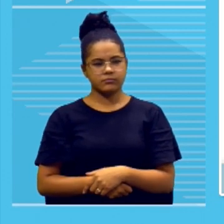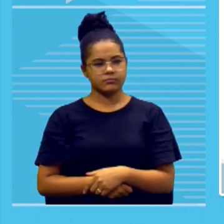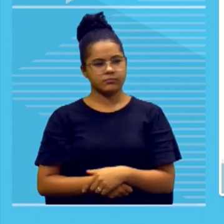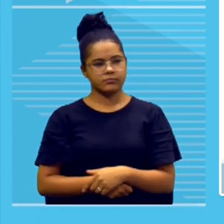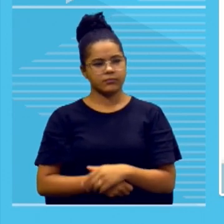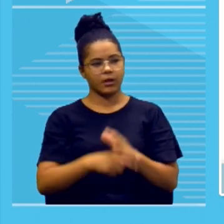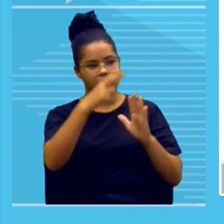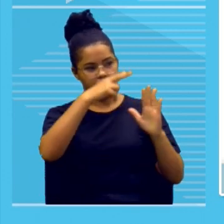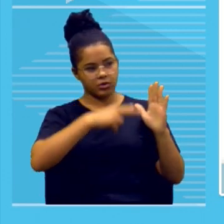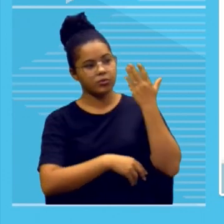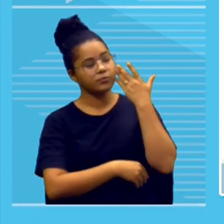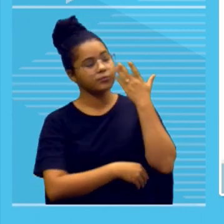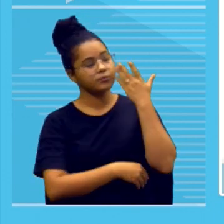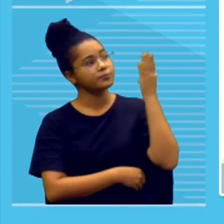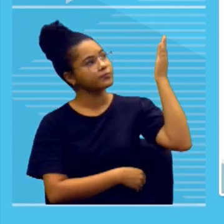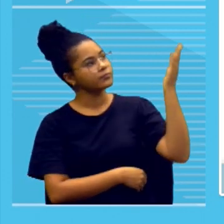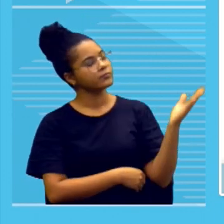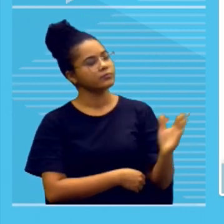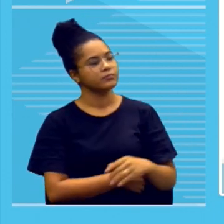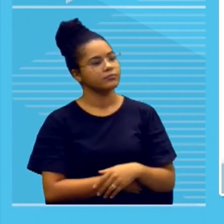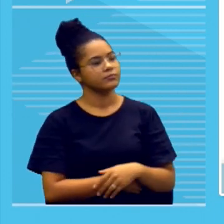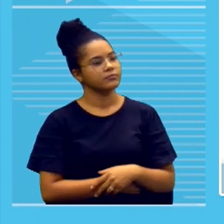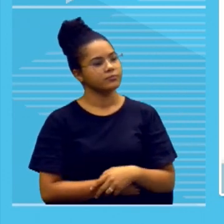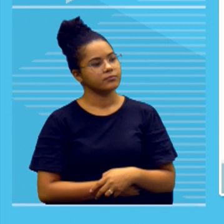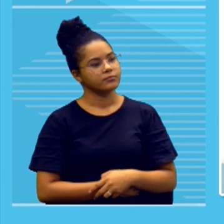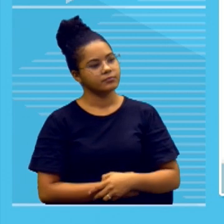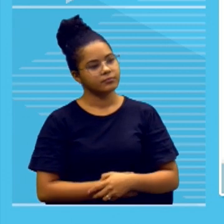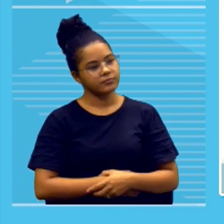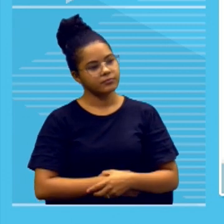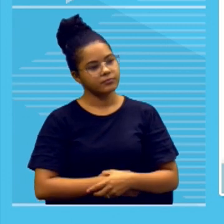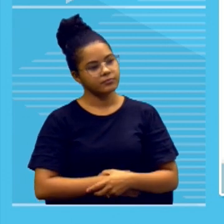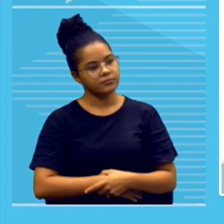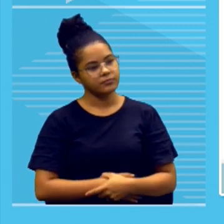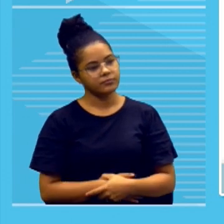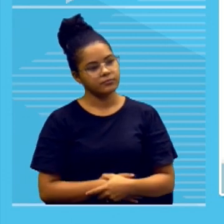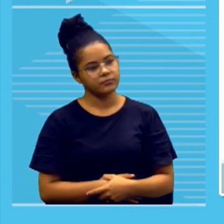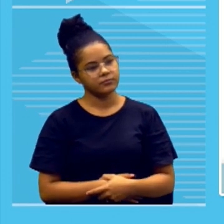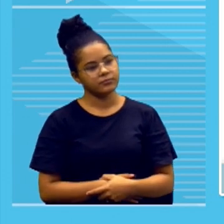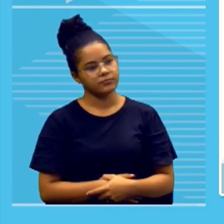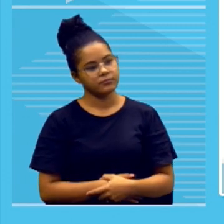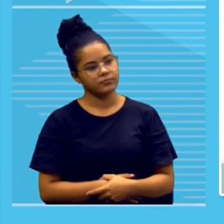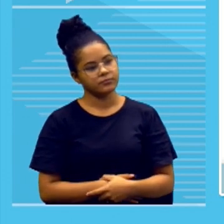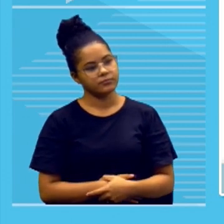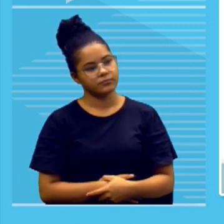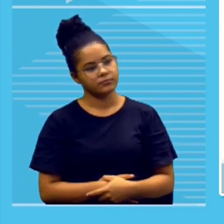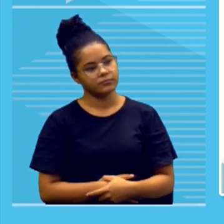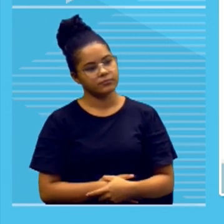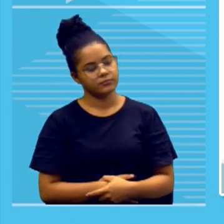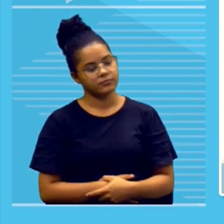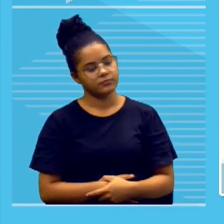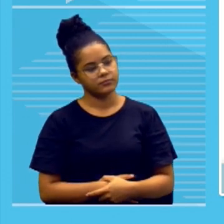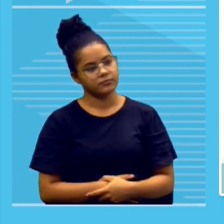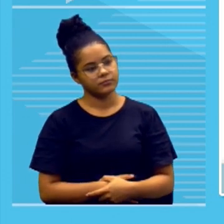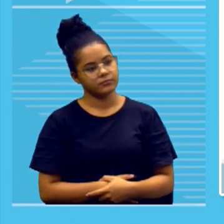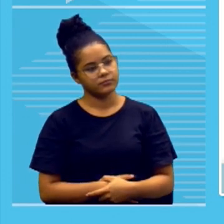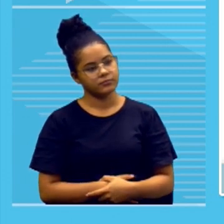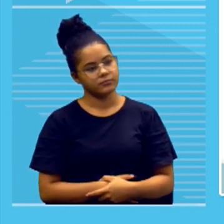Ele resolve. Isso. Só ele resolve. Pode forçar o que você não quer.